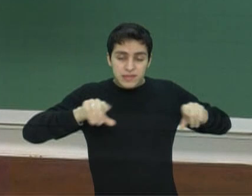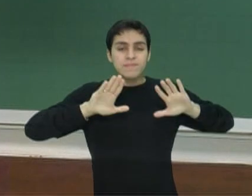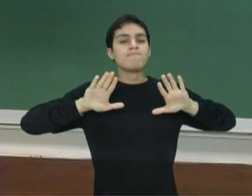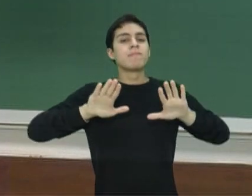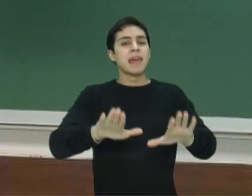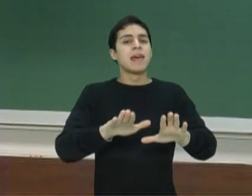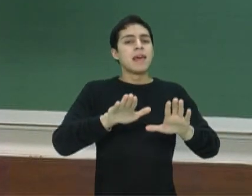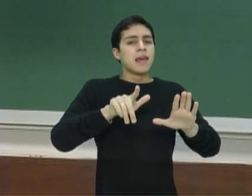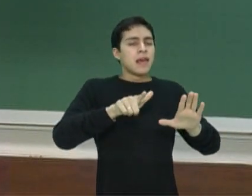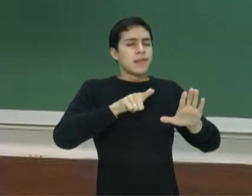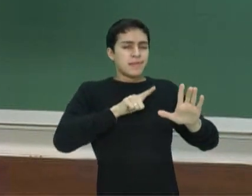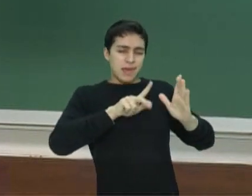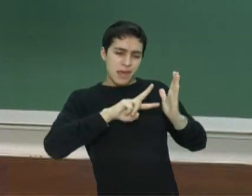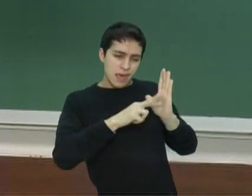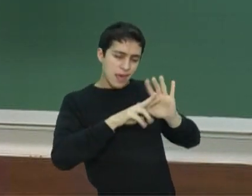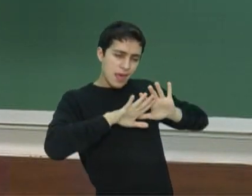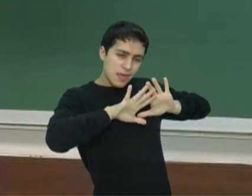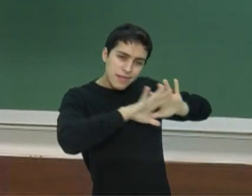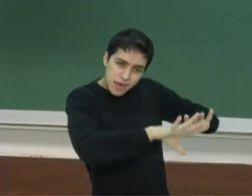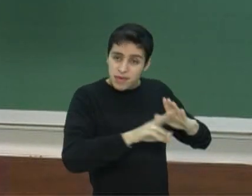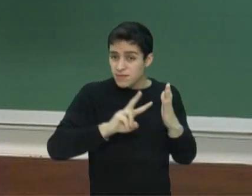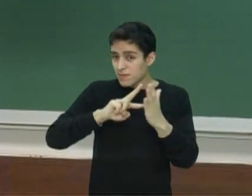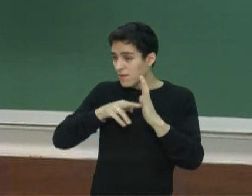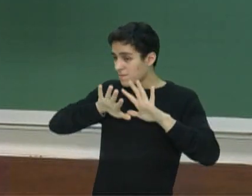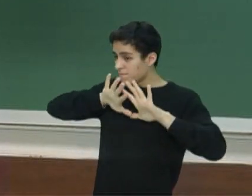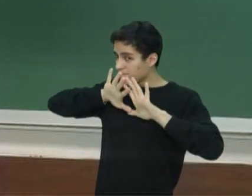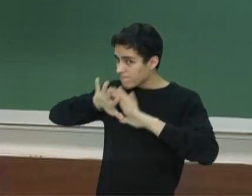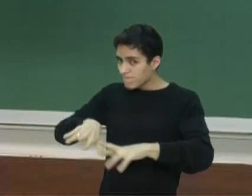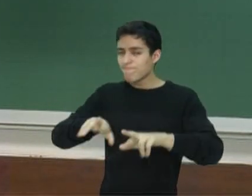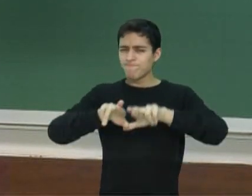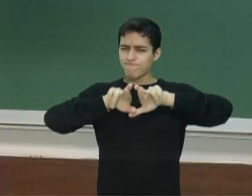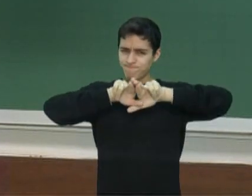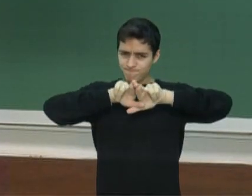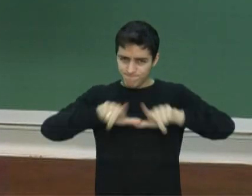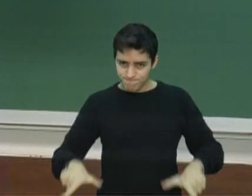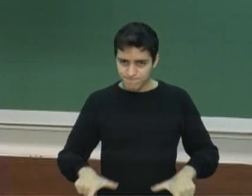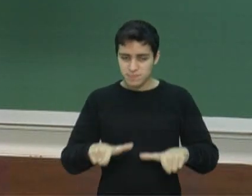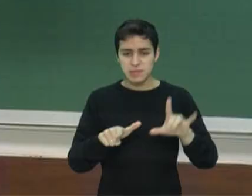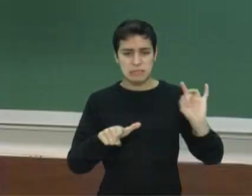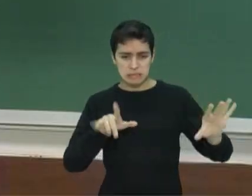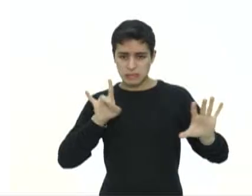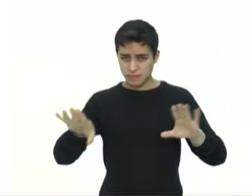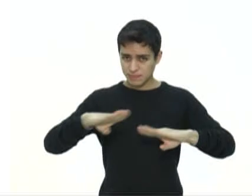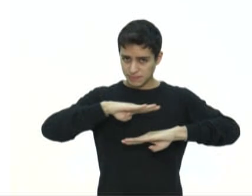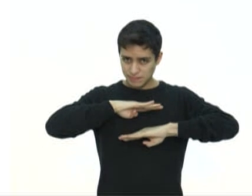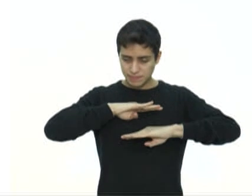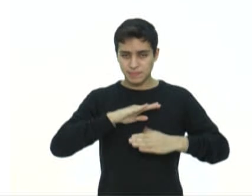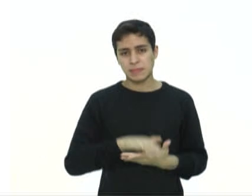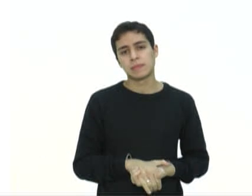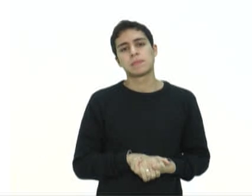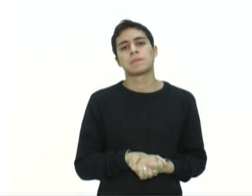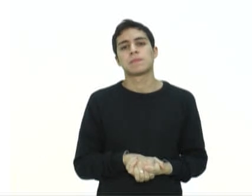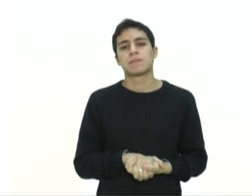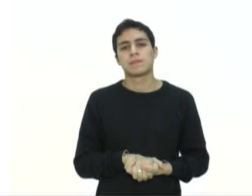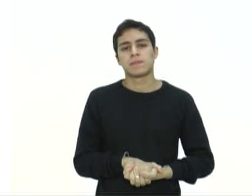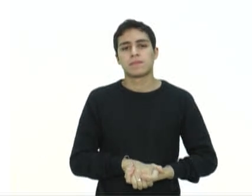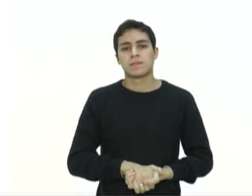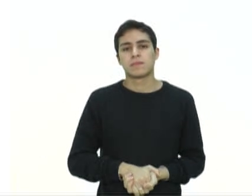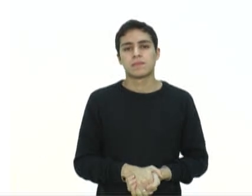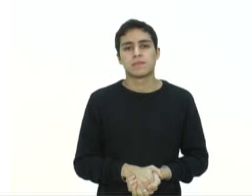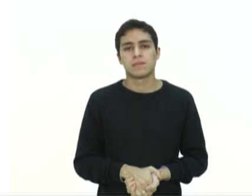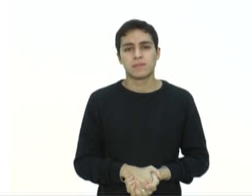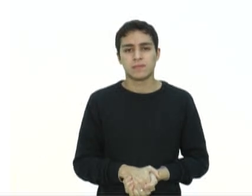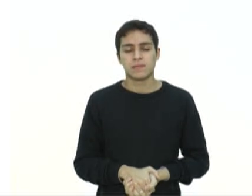mas em cada situação ela tem um significado distinto, diferente. Busca la cadena para cerrar el portón